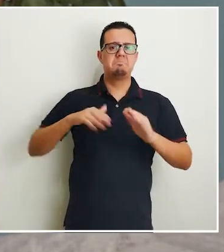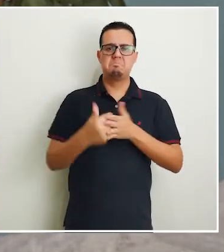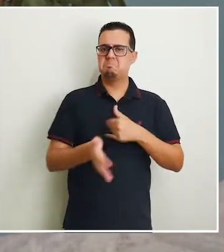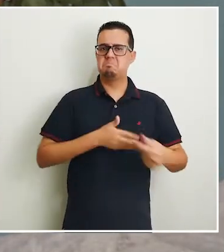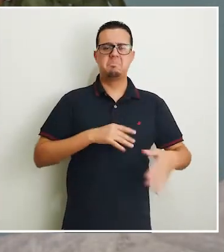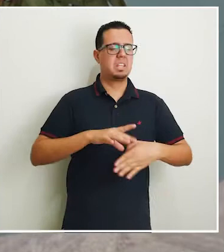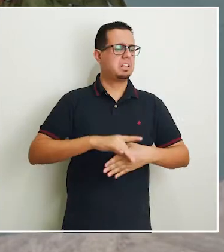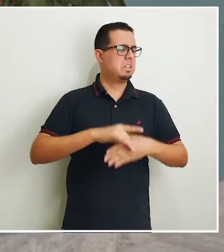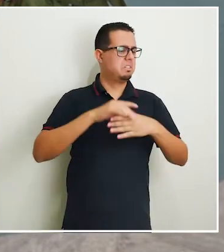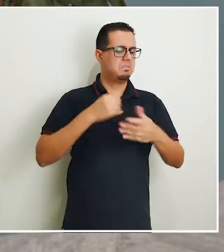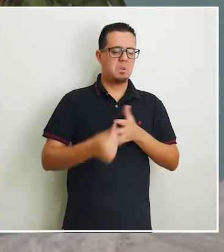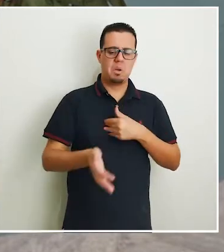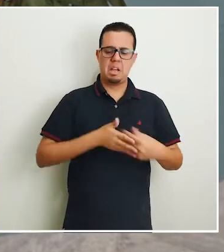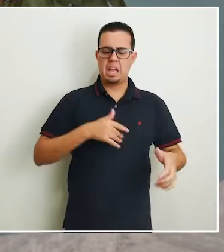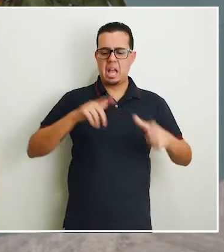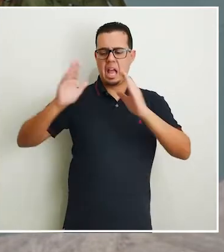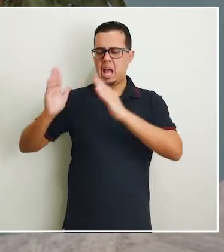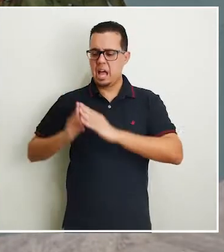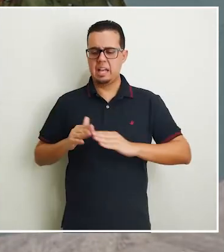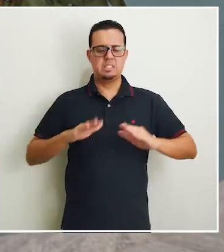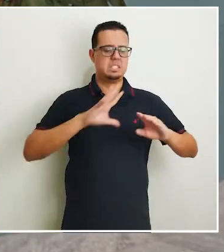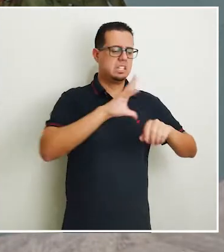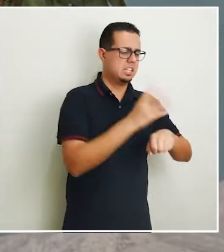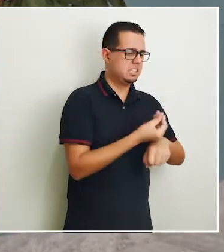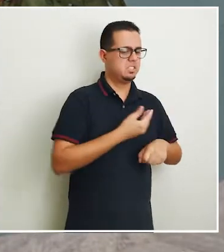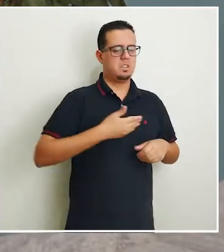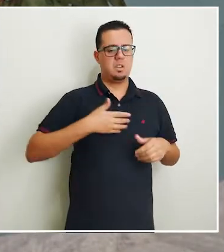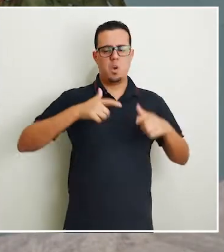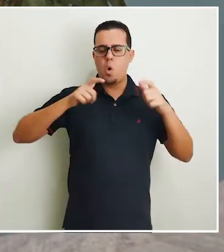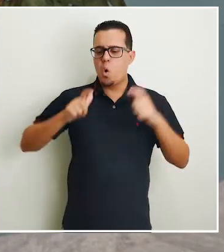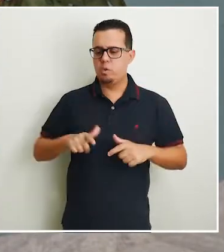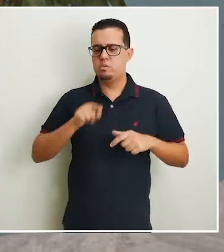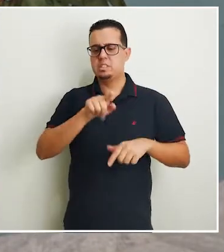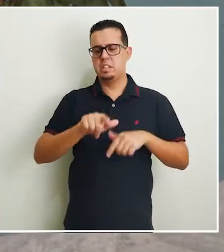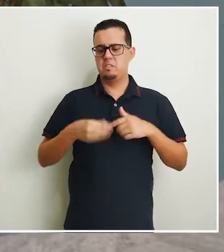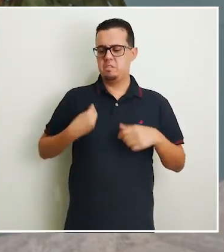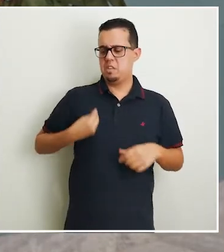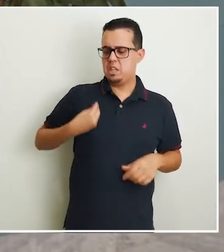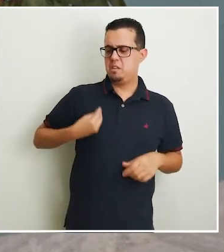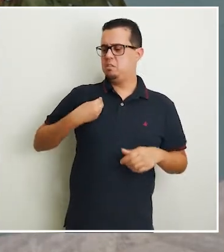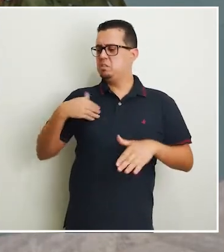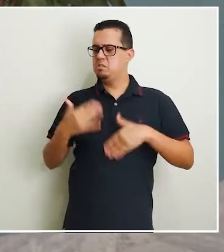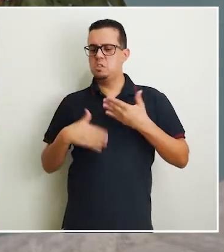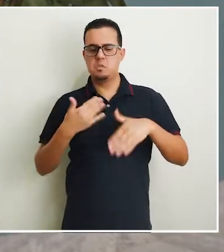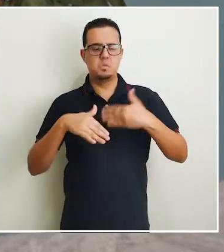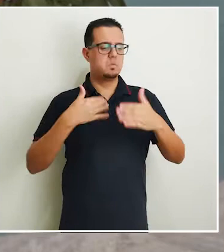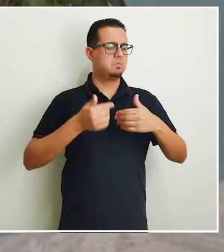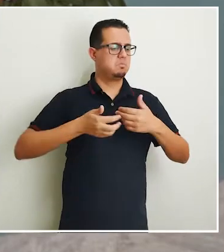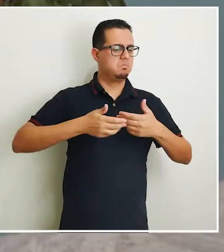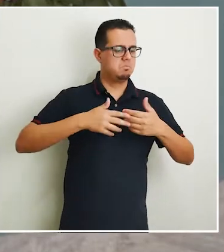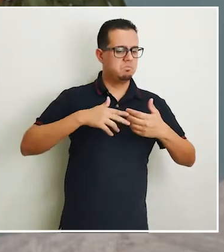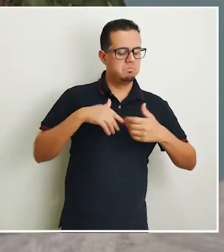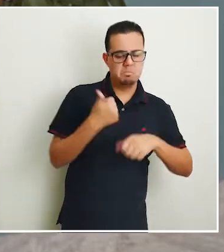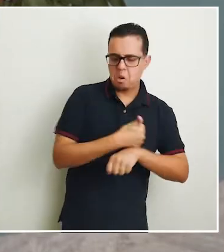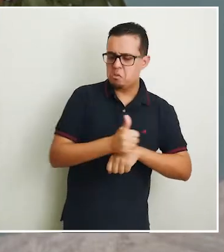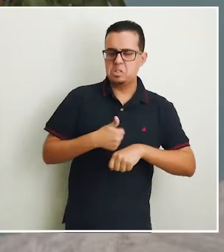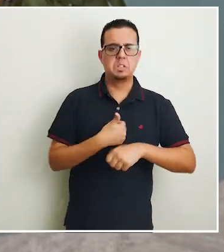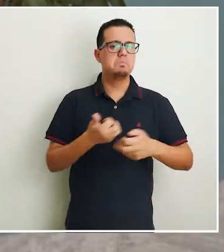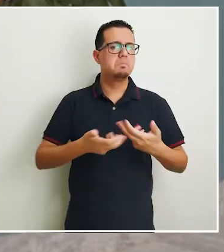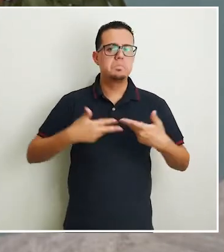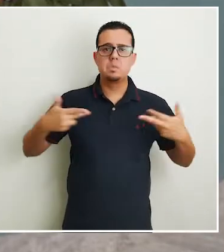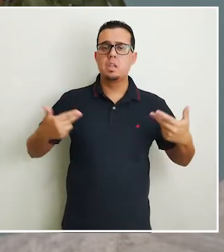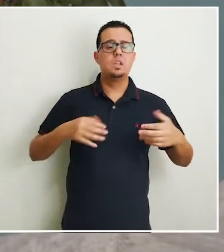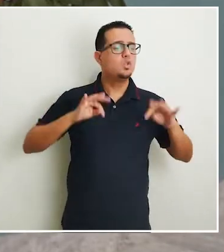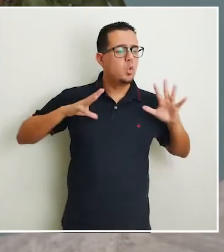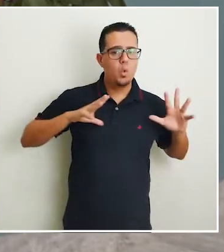a empresa, em casa, o ambiente onde você convive, o lugar onde você desenvolve as mais diversas vocações, tudo